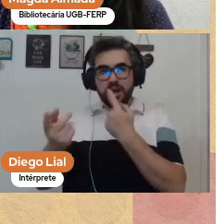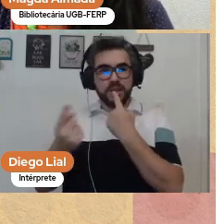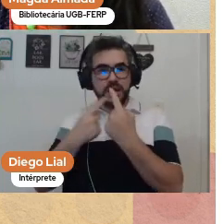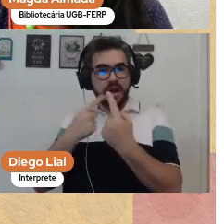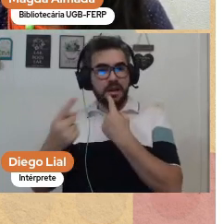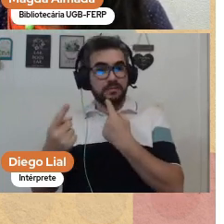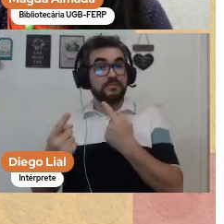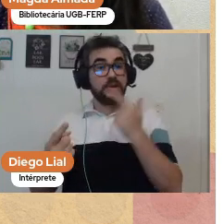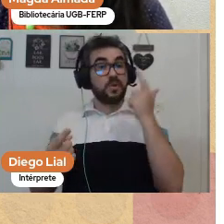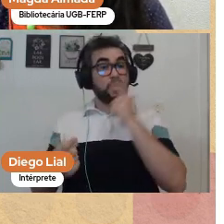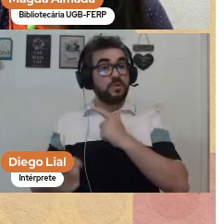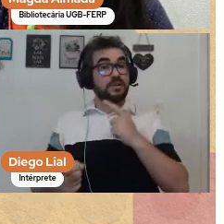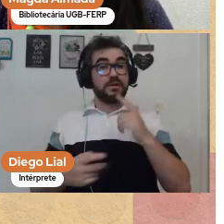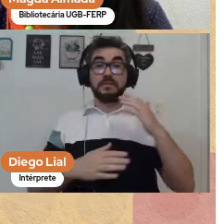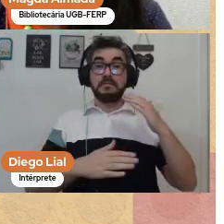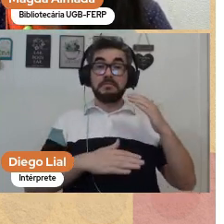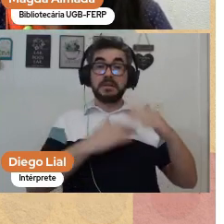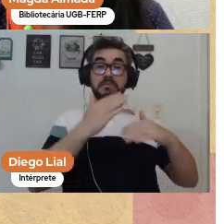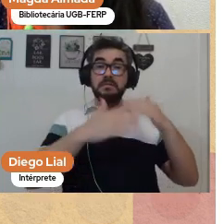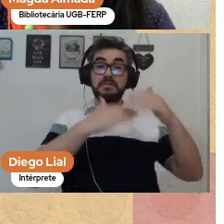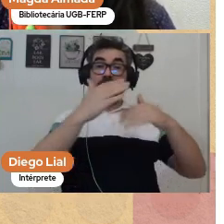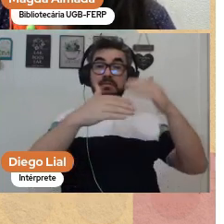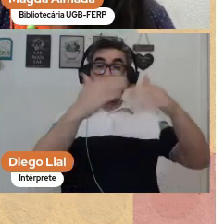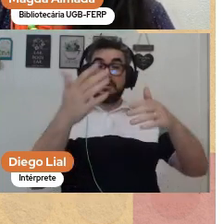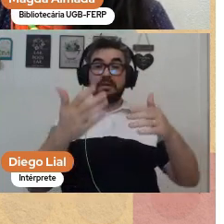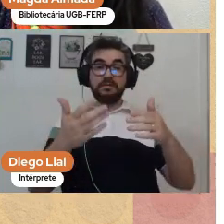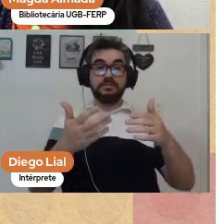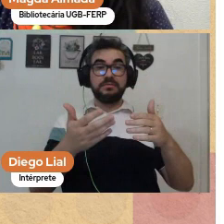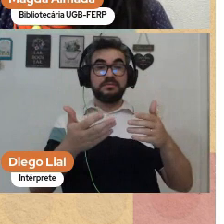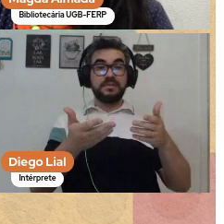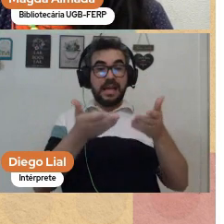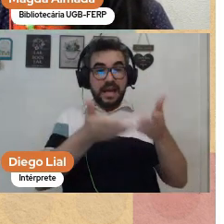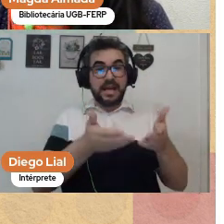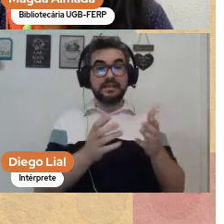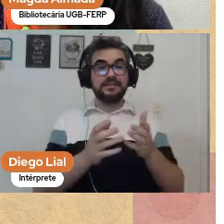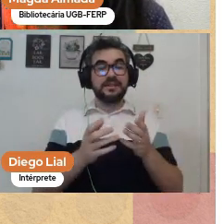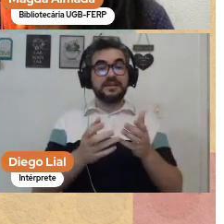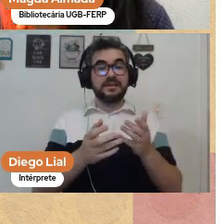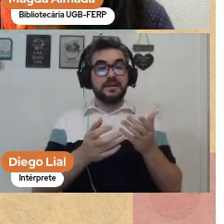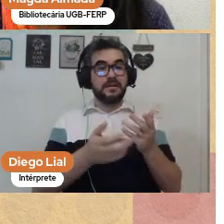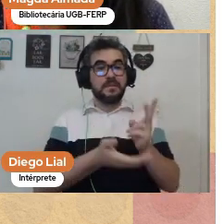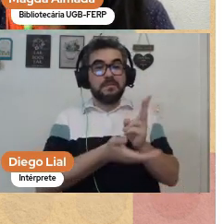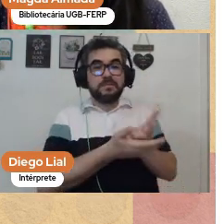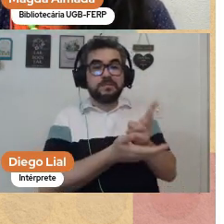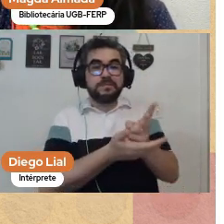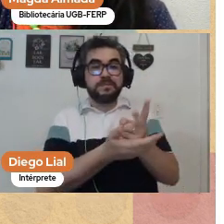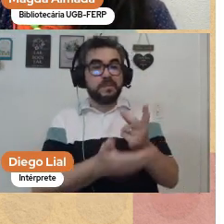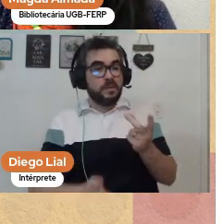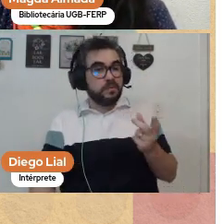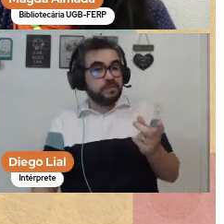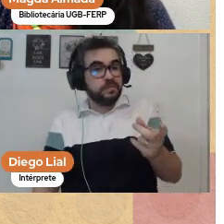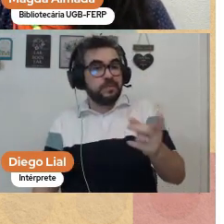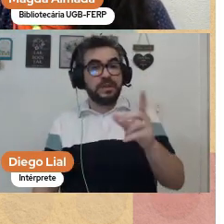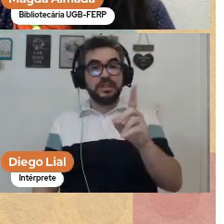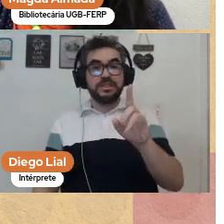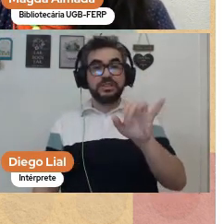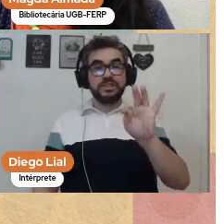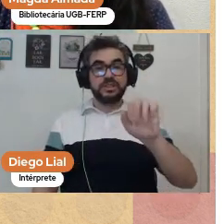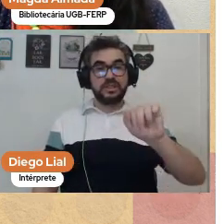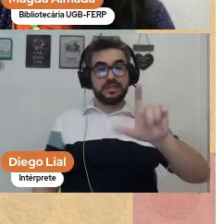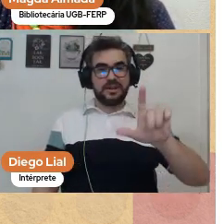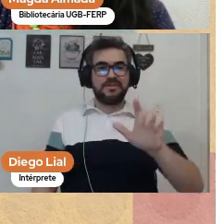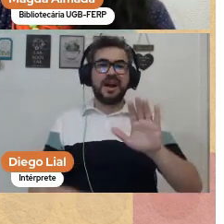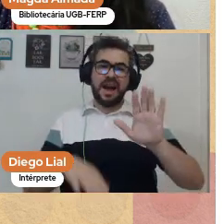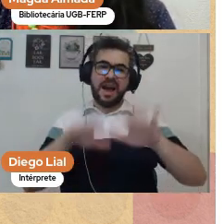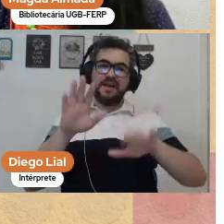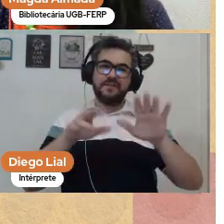a preservação digital, que é inadiável. Né? Quando eu ouço que a preservação digital vai acabar com os profissionais,